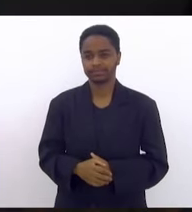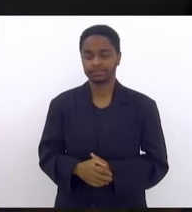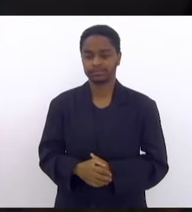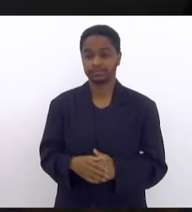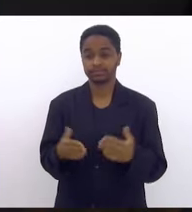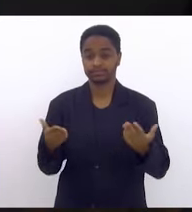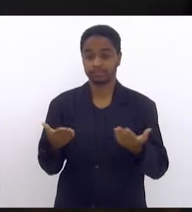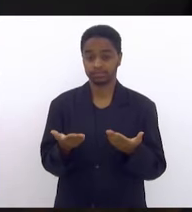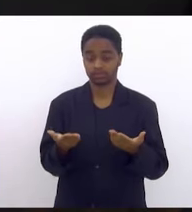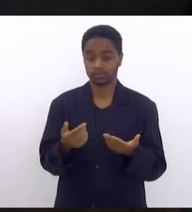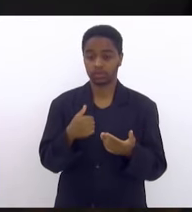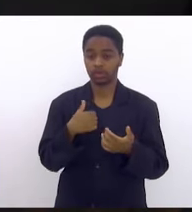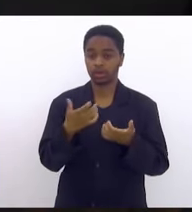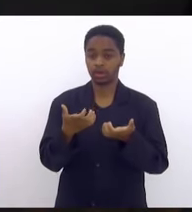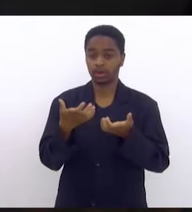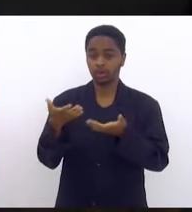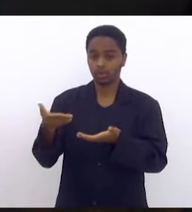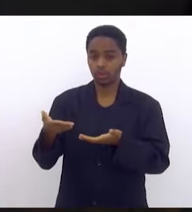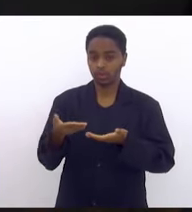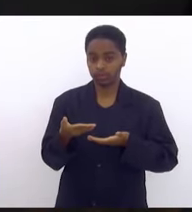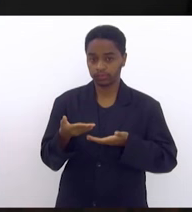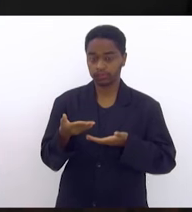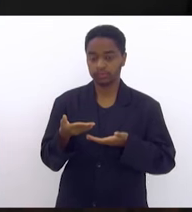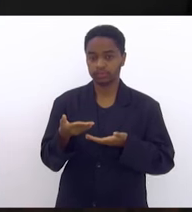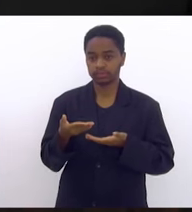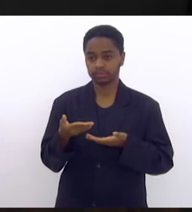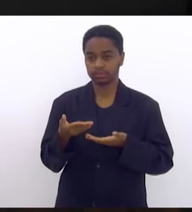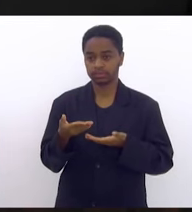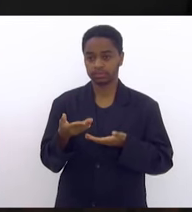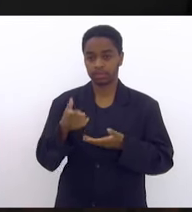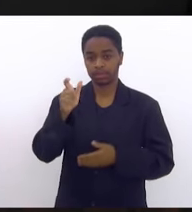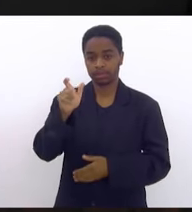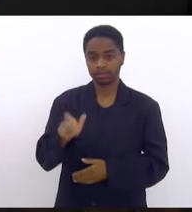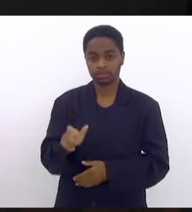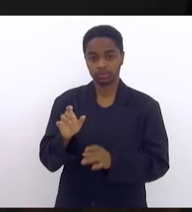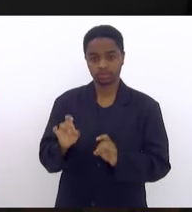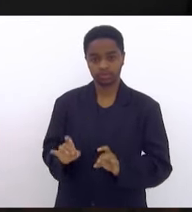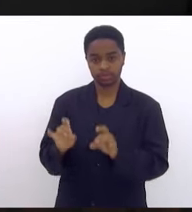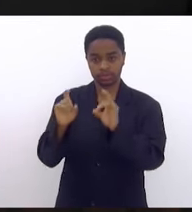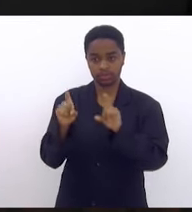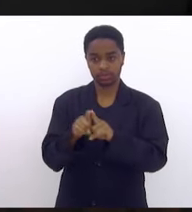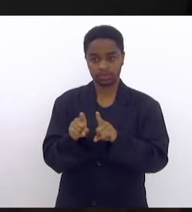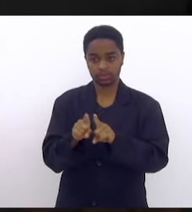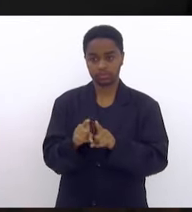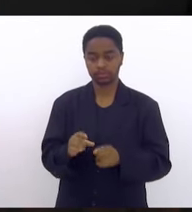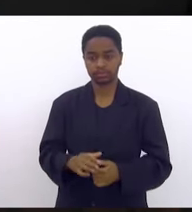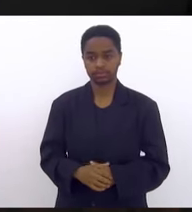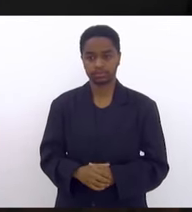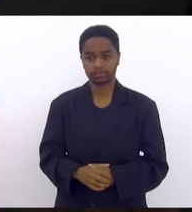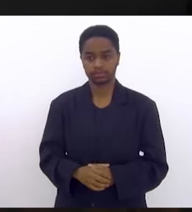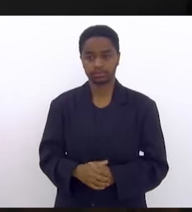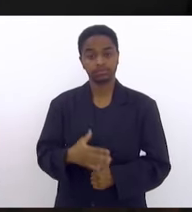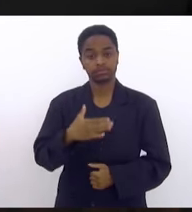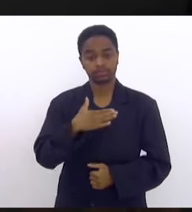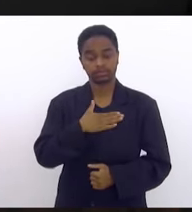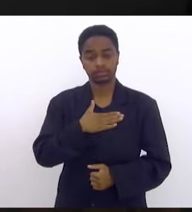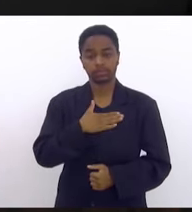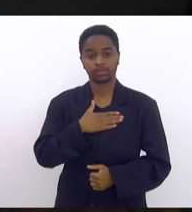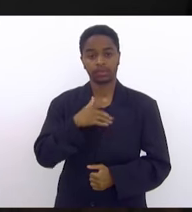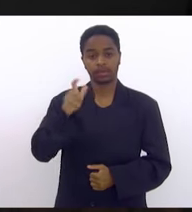Agora eu queria convidar uma pessoa muito especial também. Para mim, uma pessoa